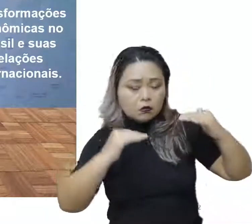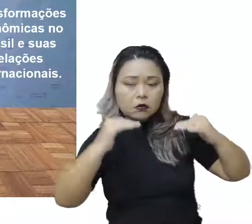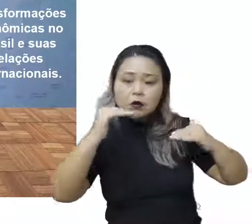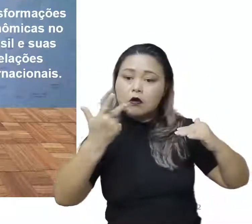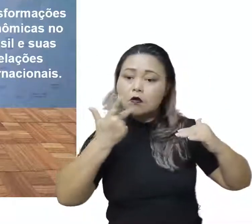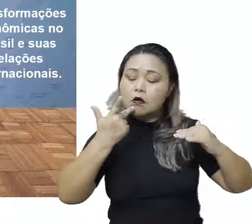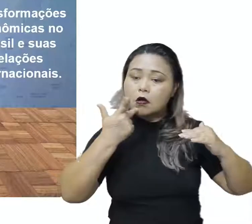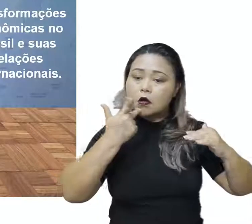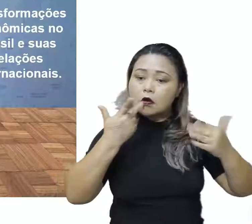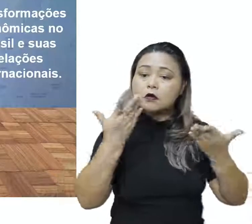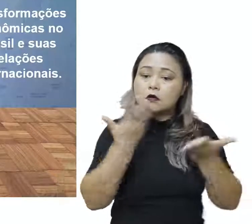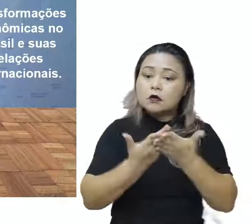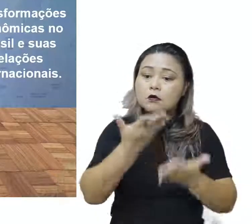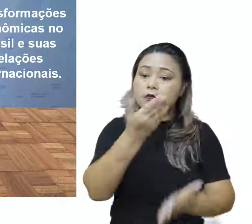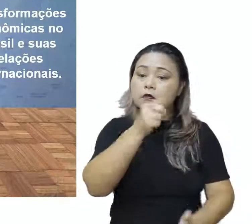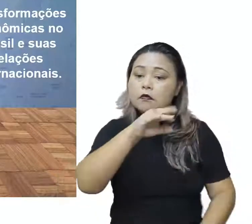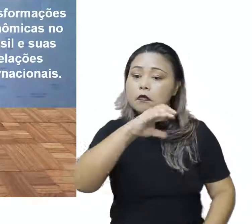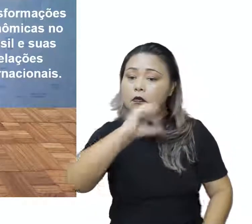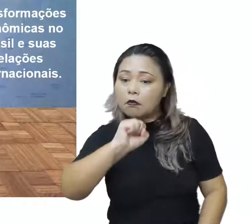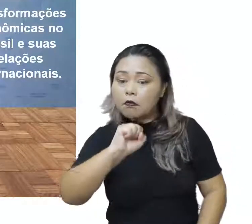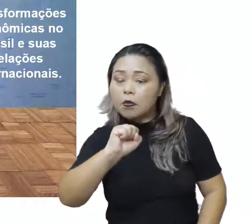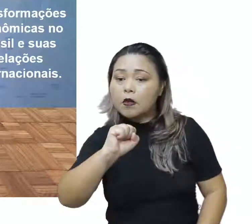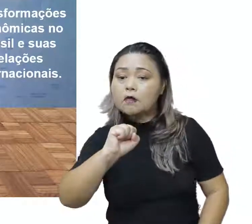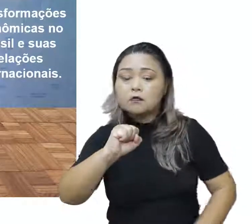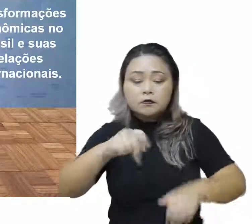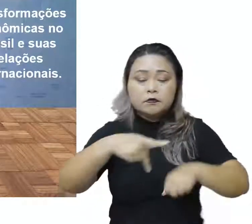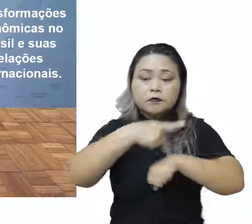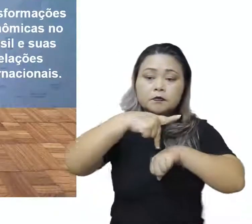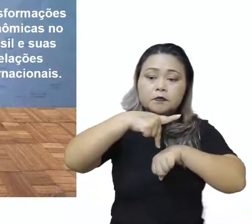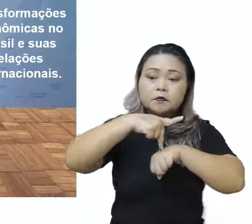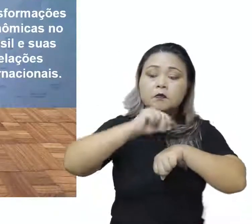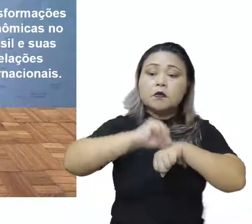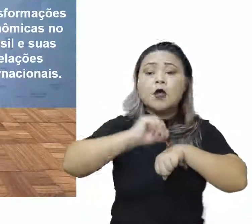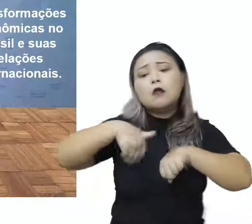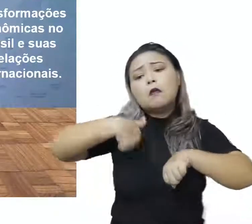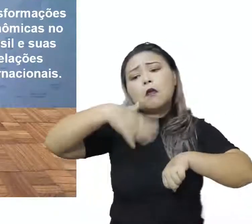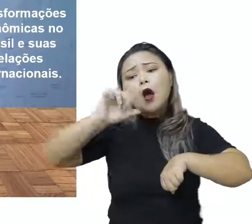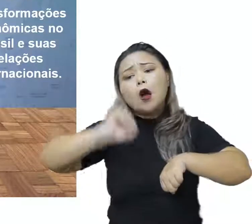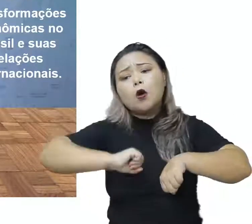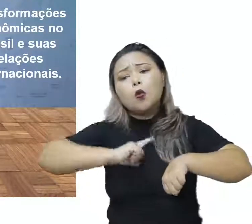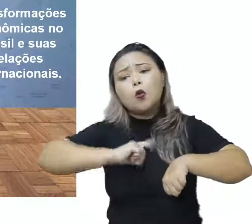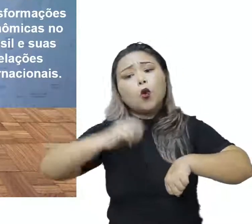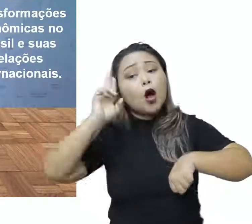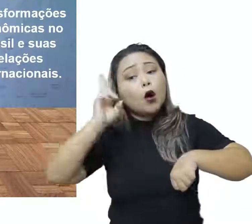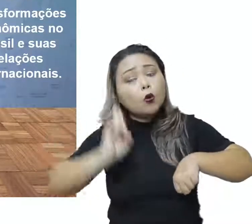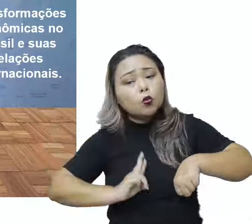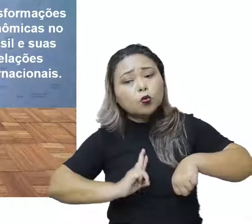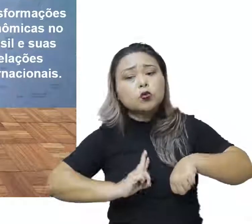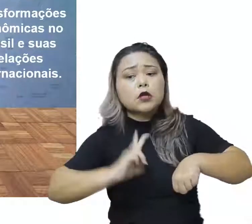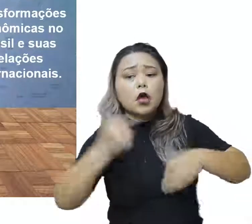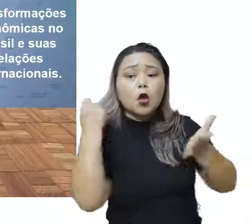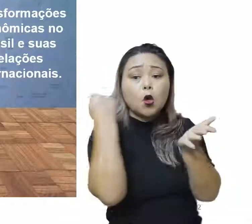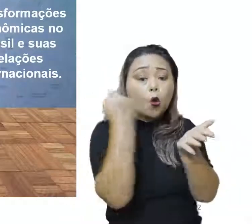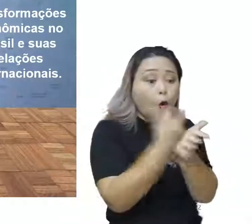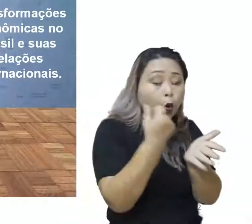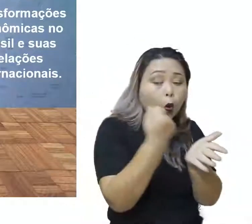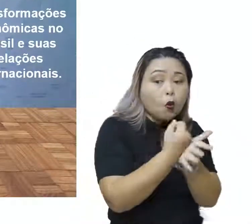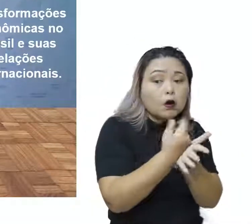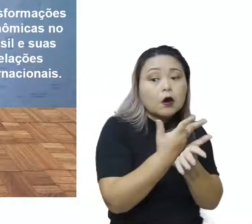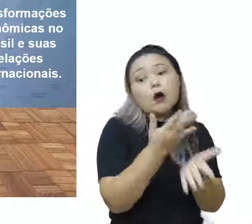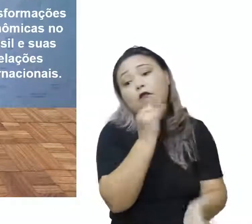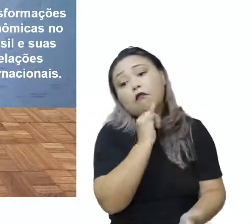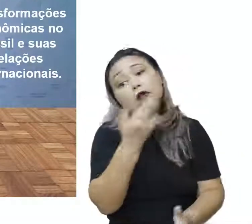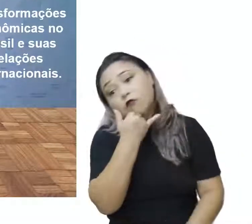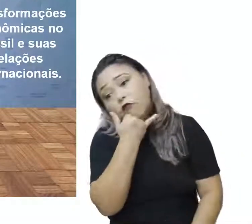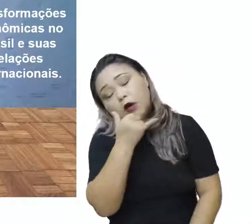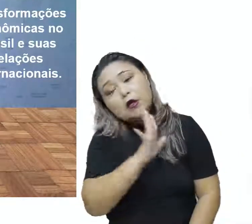estávamos falando nessa aula dos BRICS, nós temos aí grandes mercados consumidores, como é o caso da Rússia, como é o caso